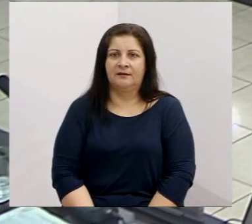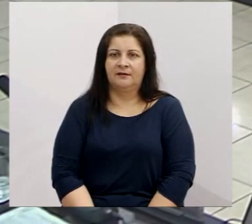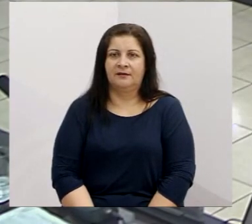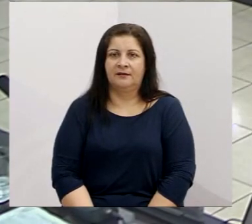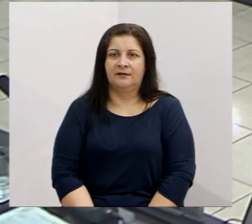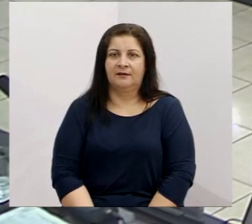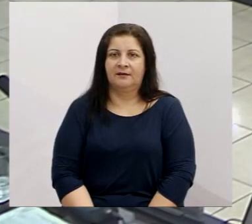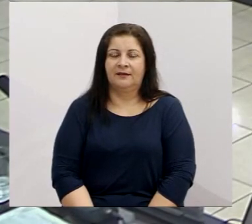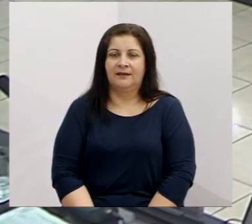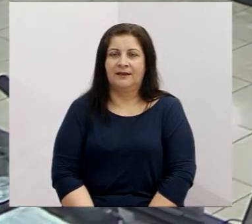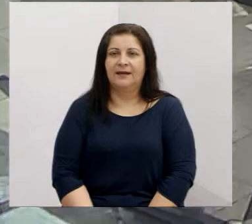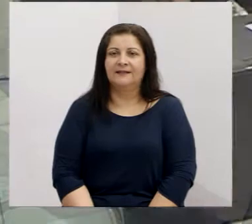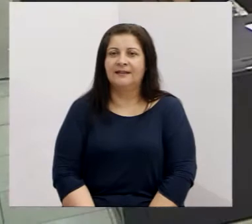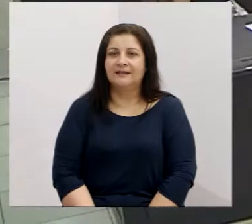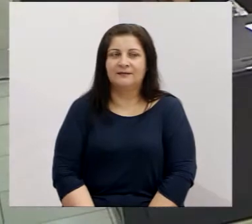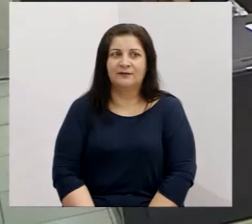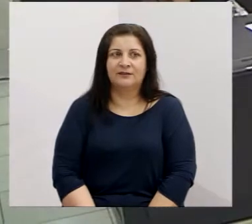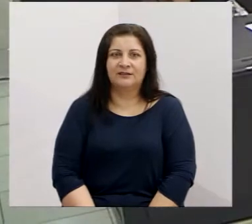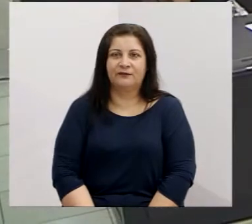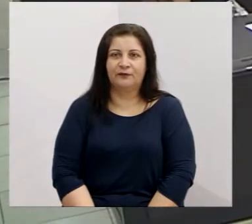E aí